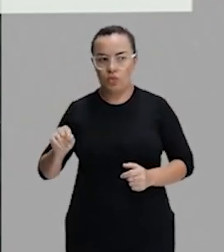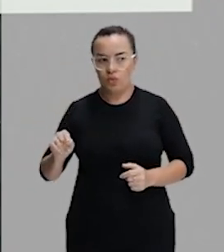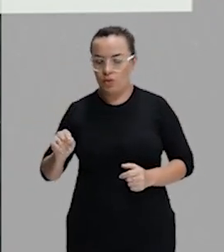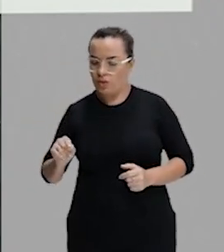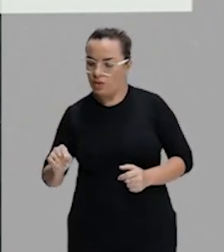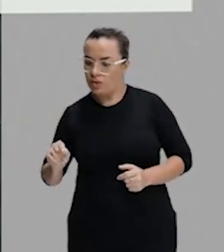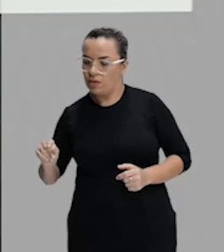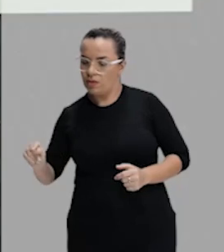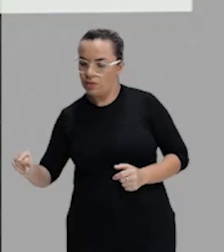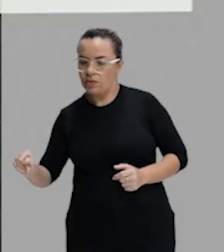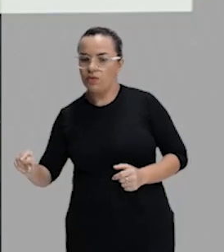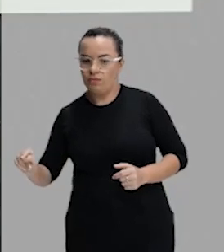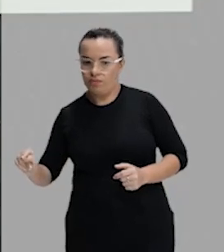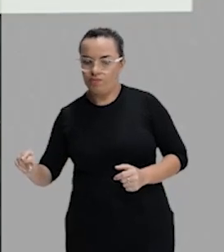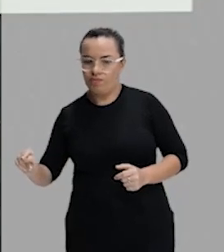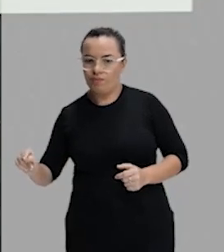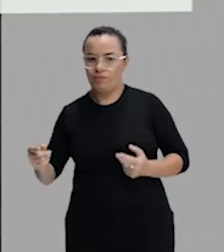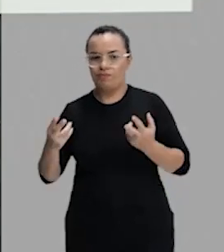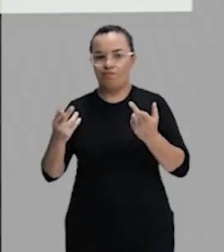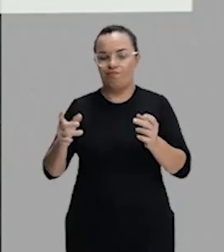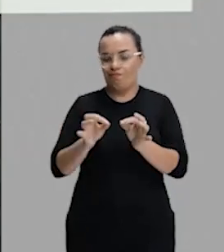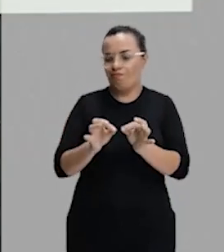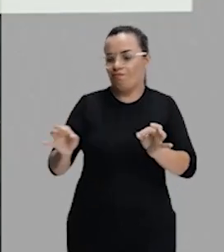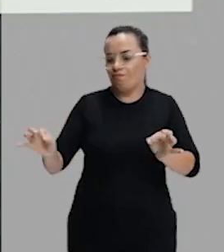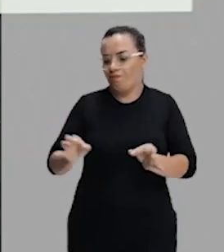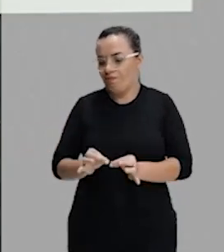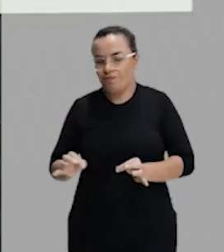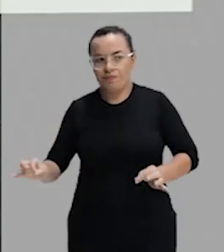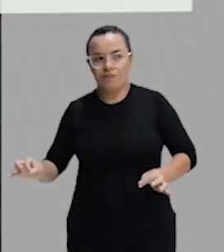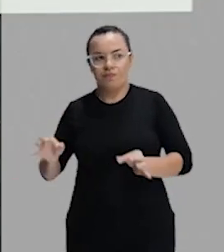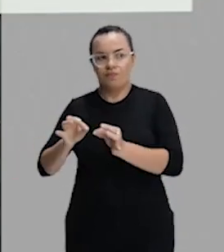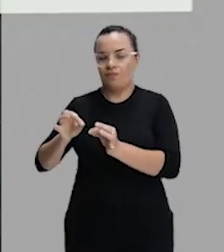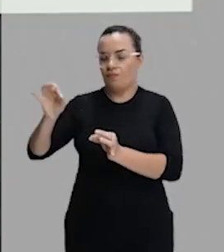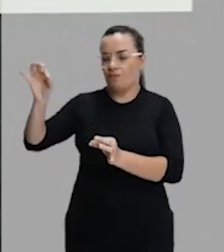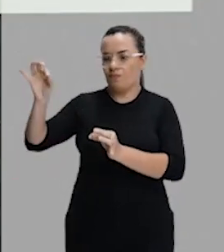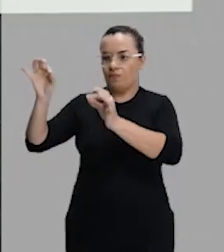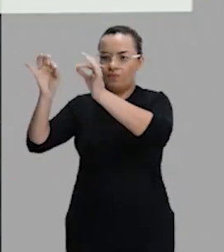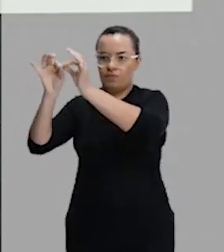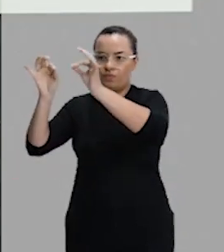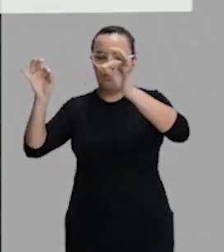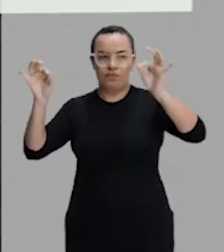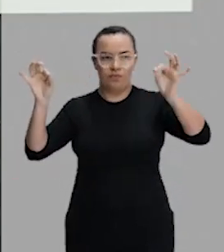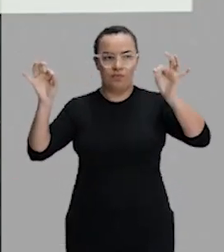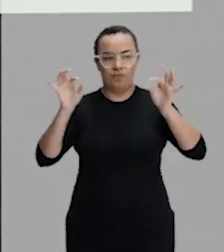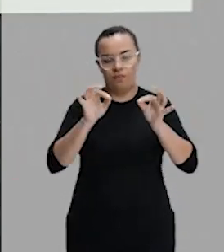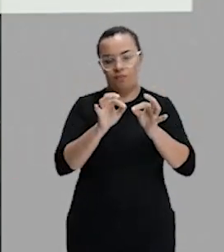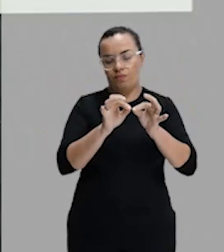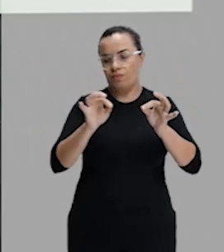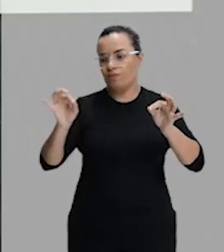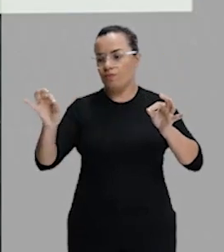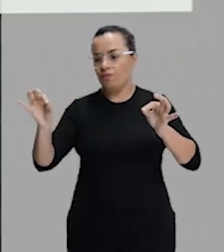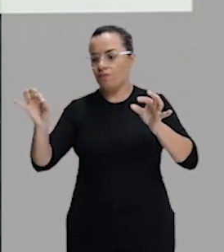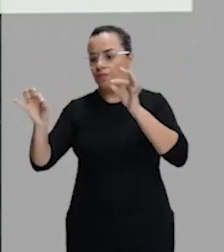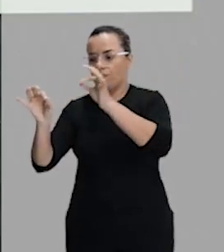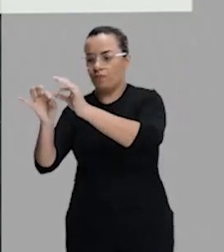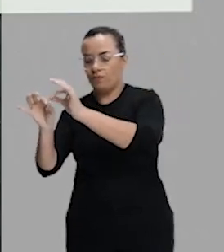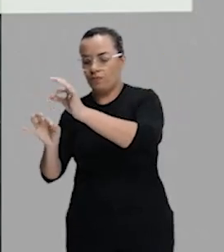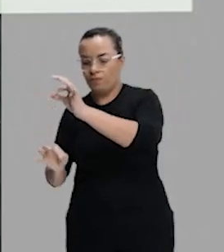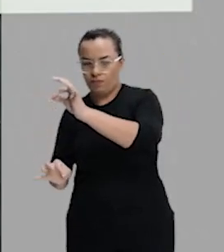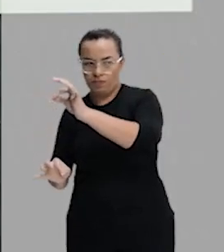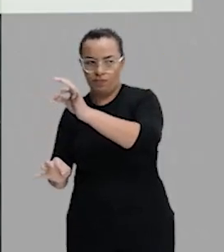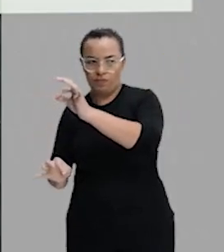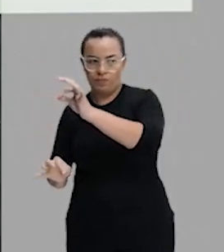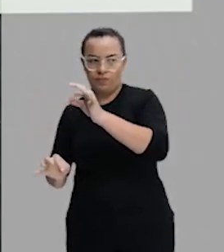que são equidistantes, que estão a uma mesma distância da diretriz, de uma reta diretriz